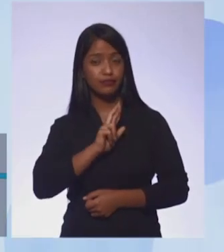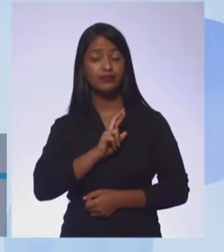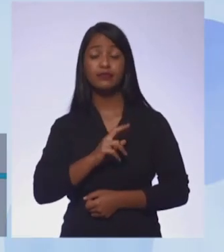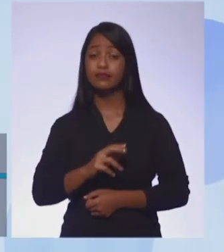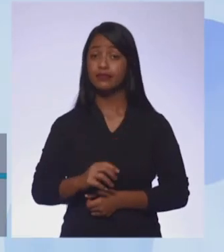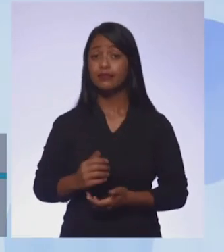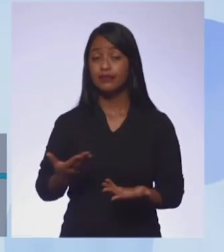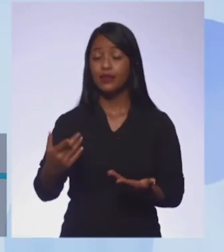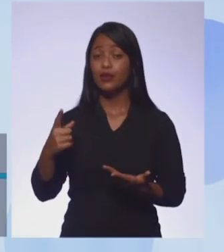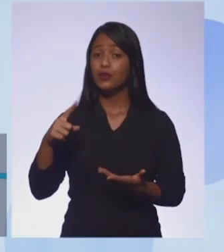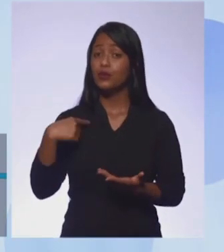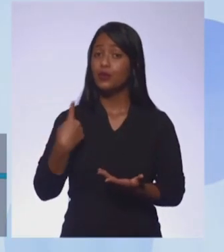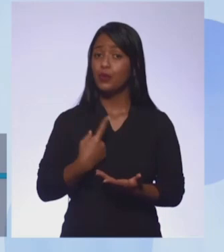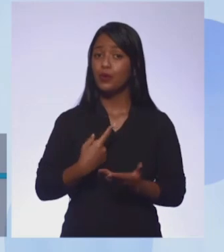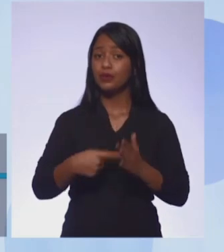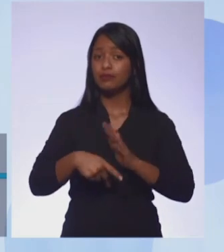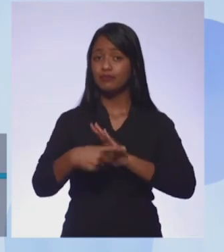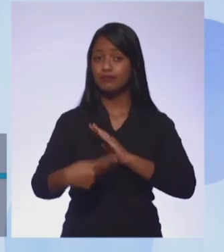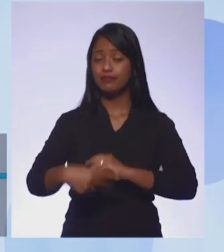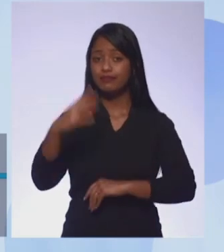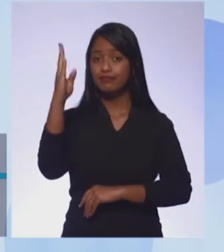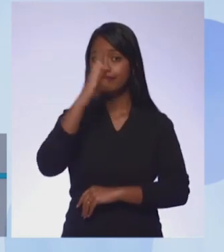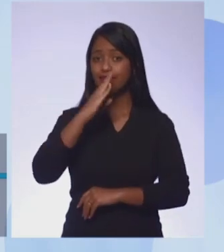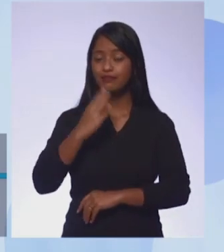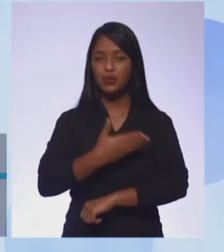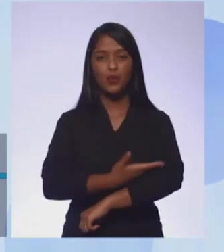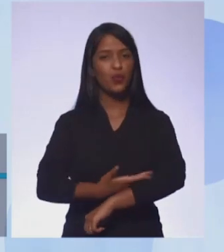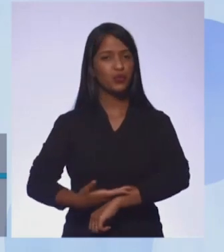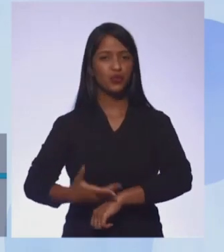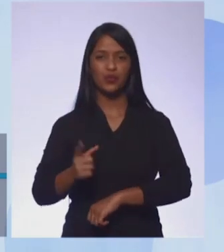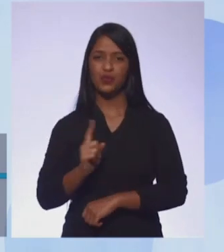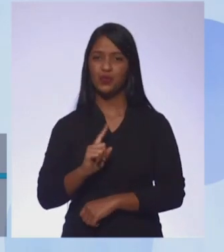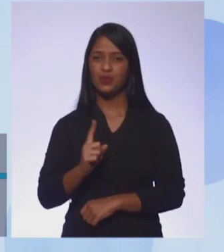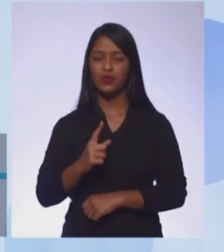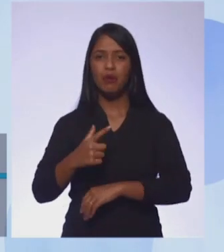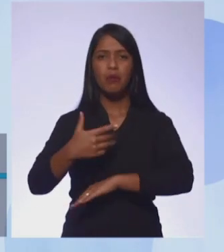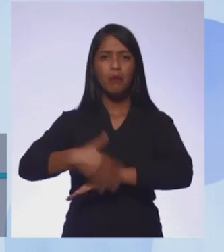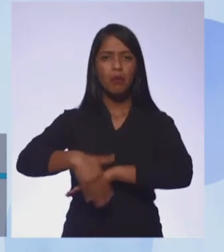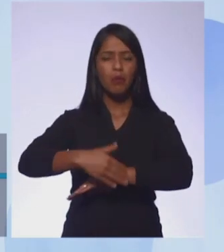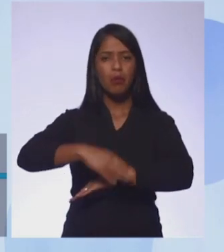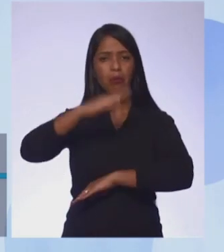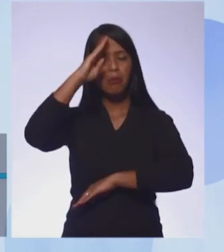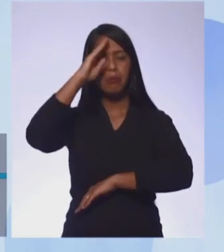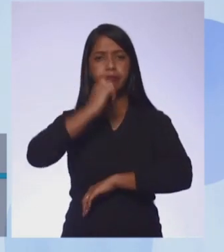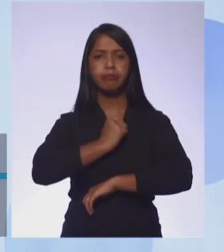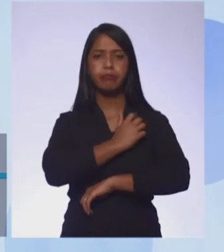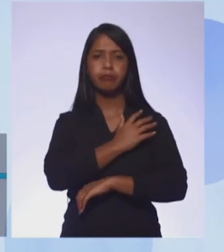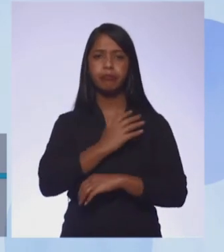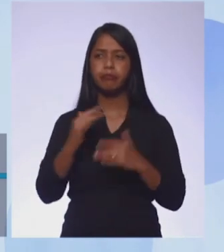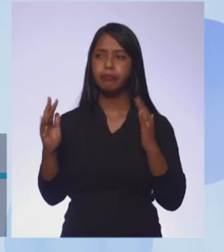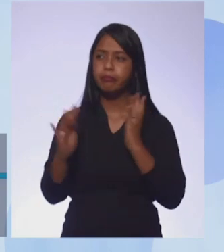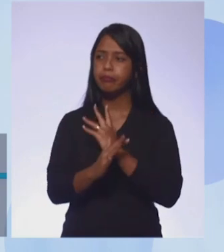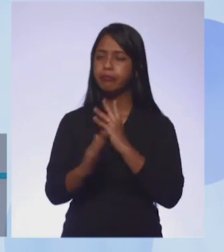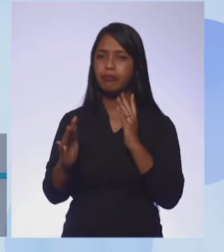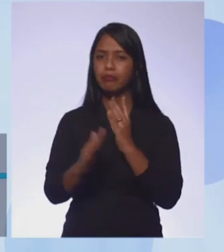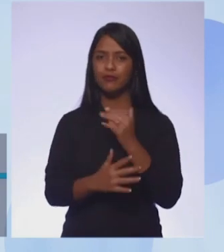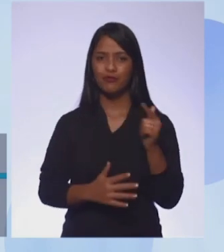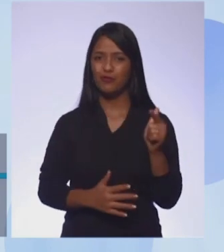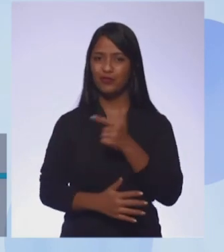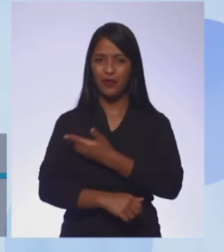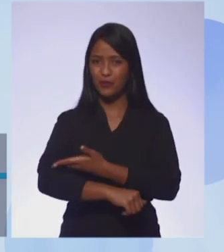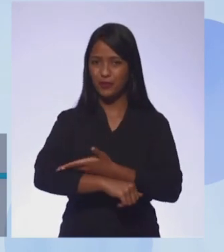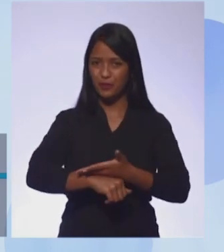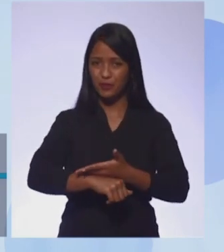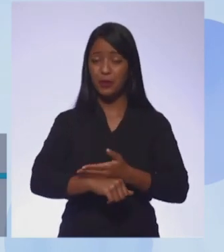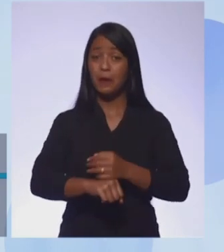esse costume, né, de andar com esses soldados nas ruas, talvez para a gente demonstrasse um pouco